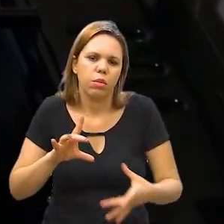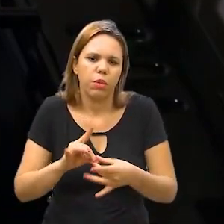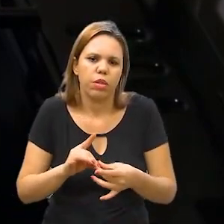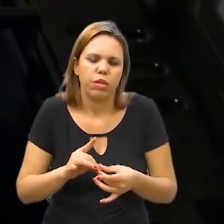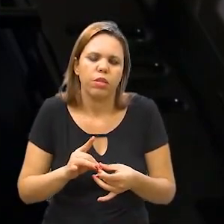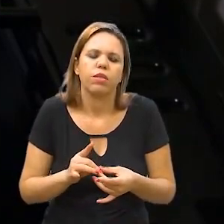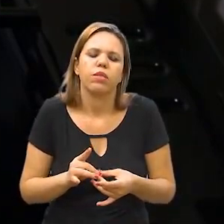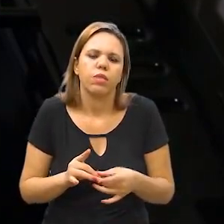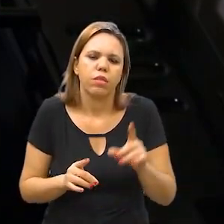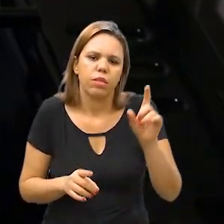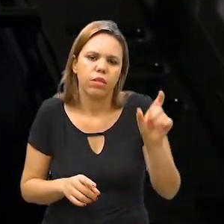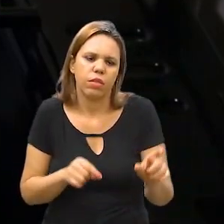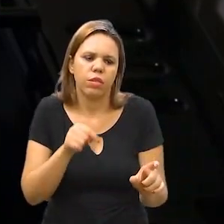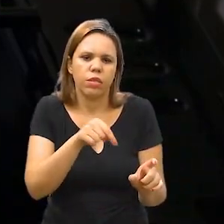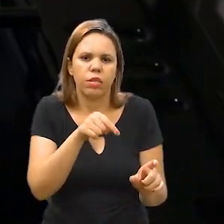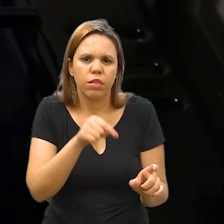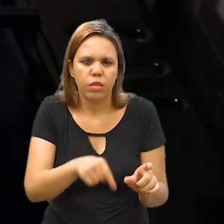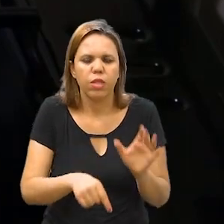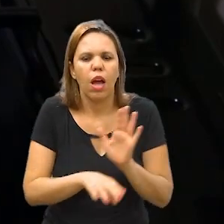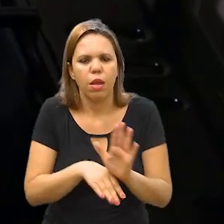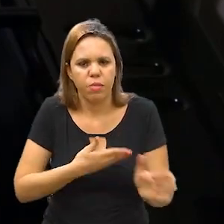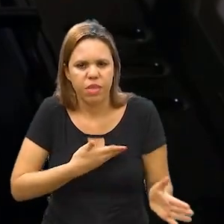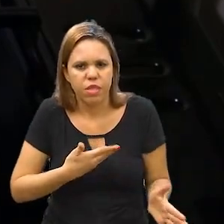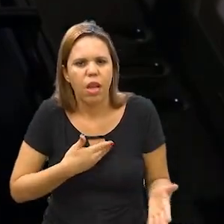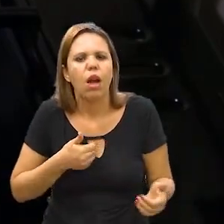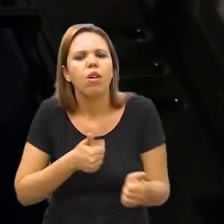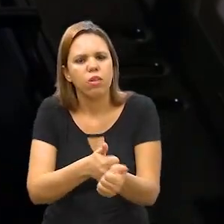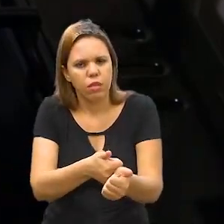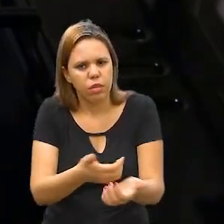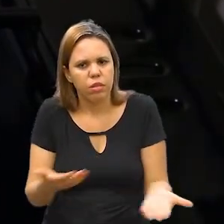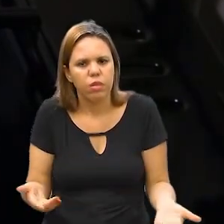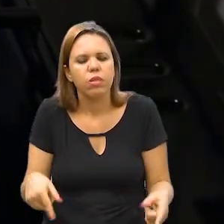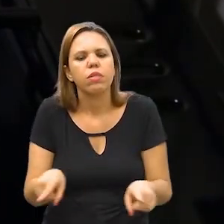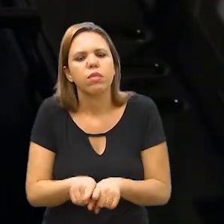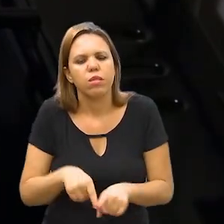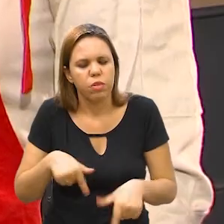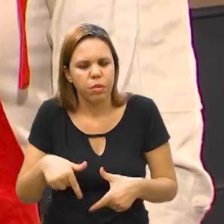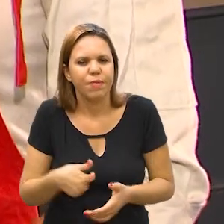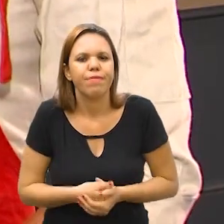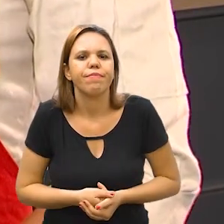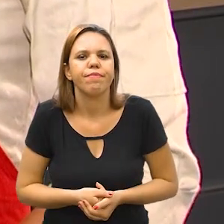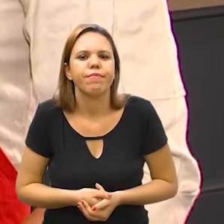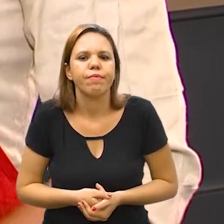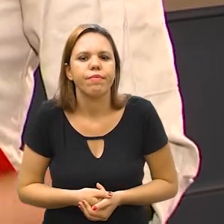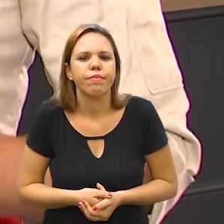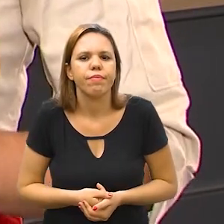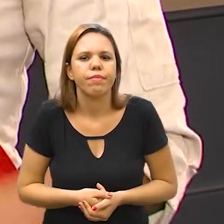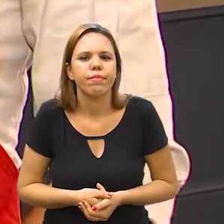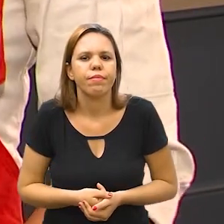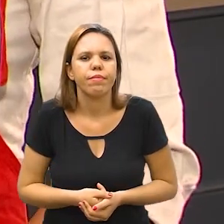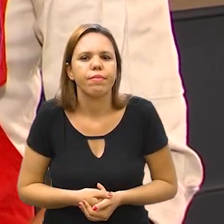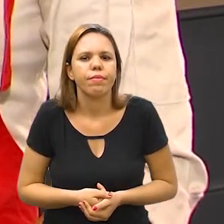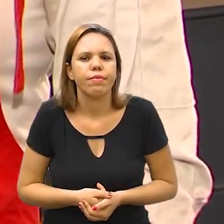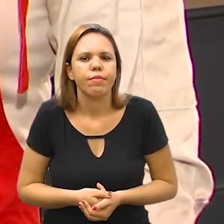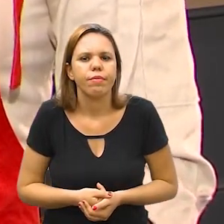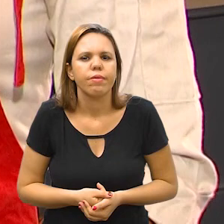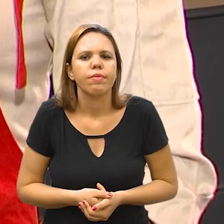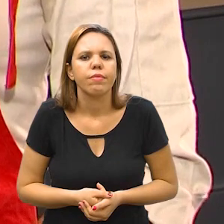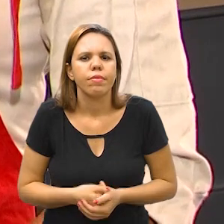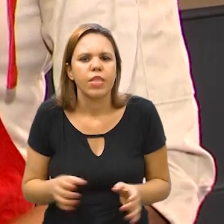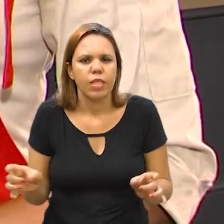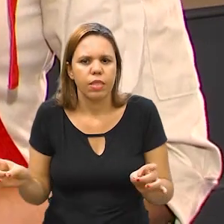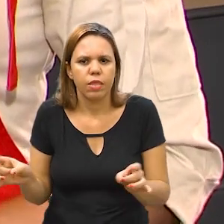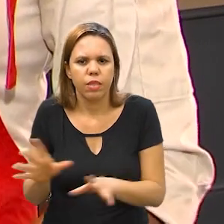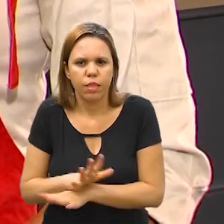com ela de amizade, de companheirismo e também de trabalho. Eu passei a ser MEI quando eu encerrei